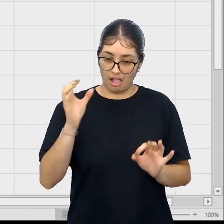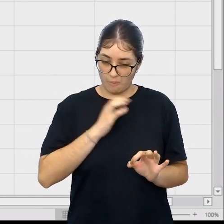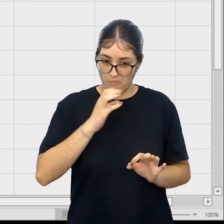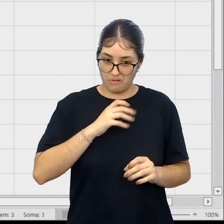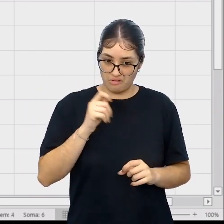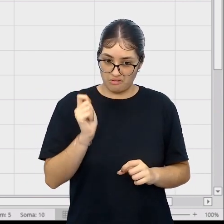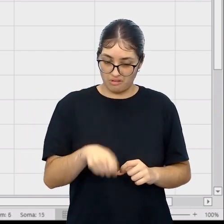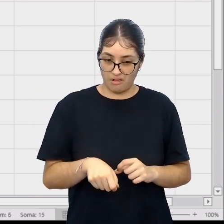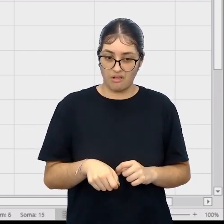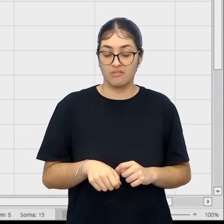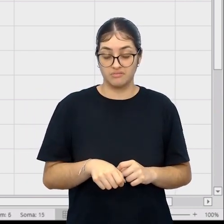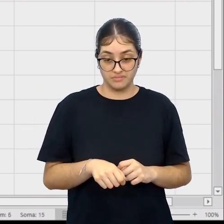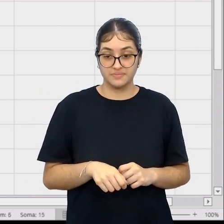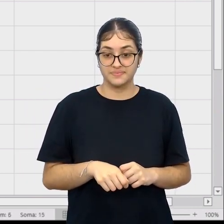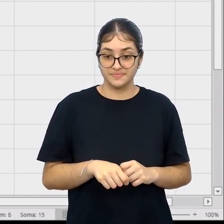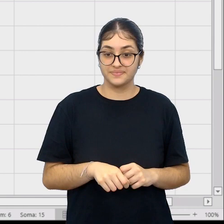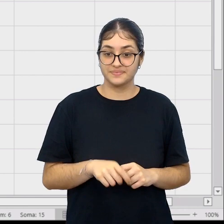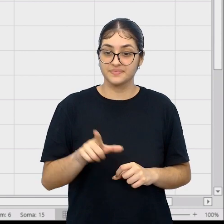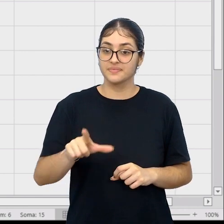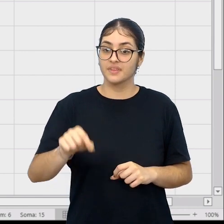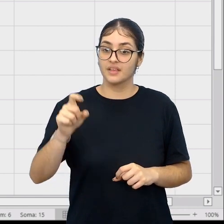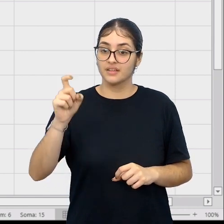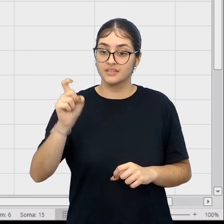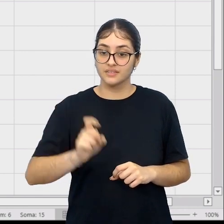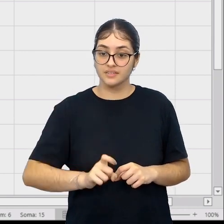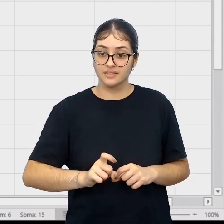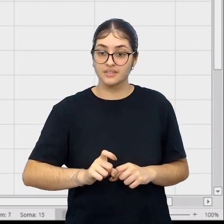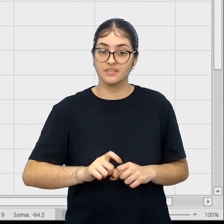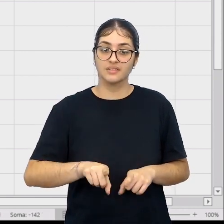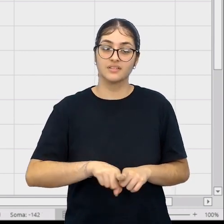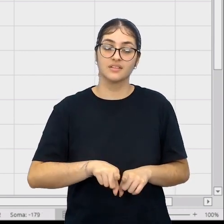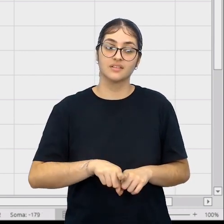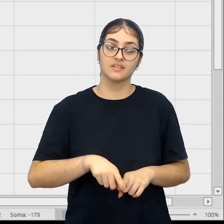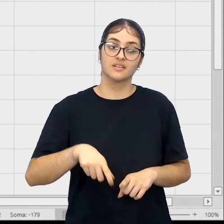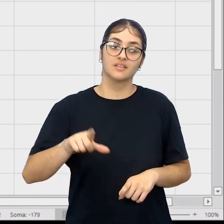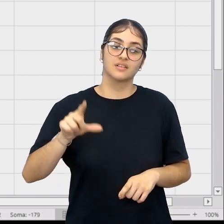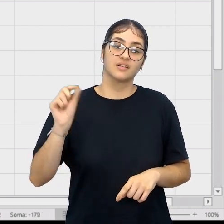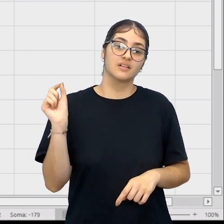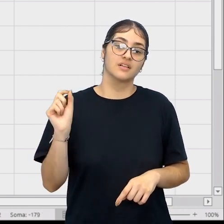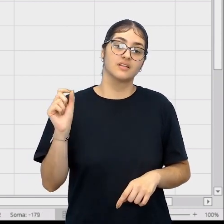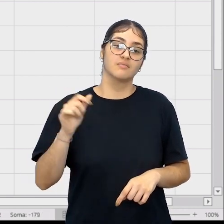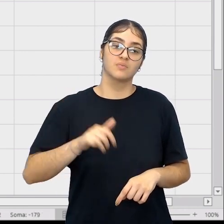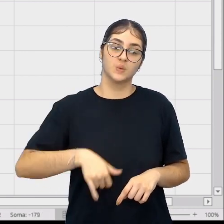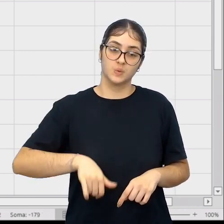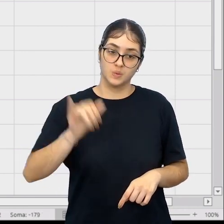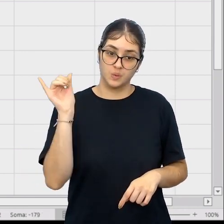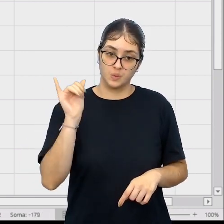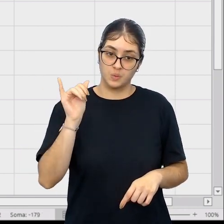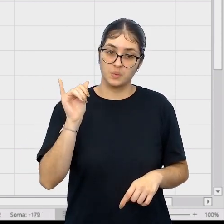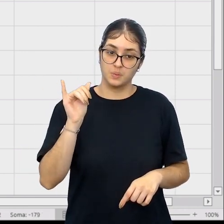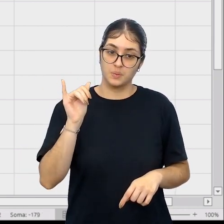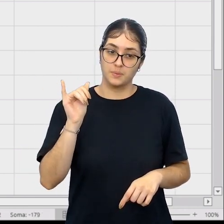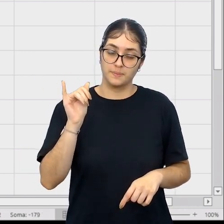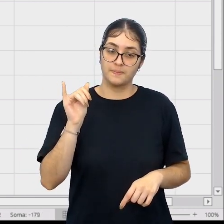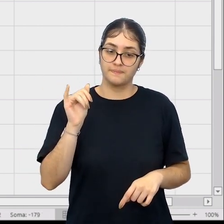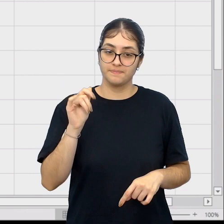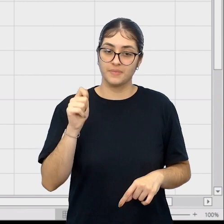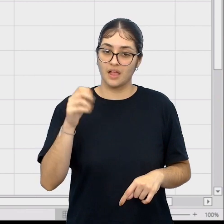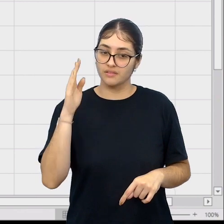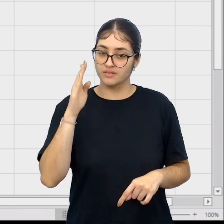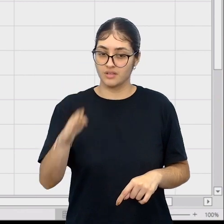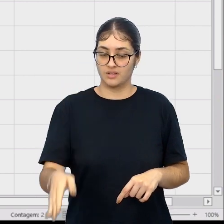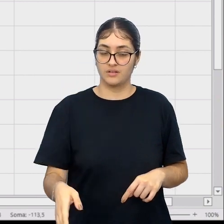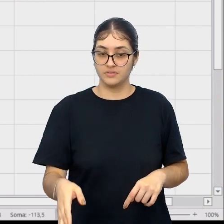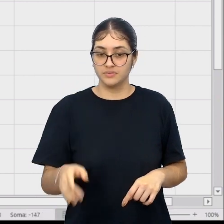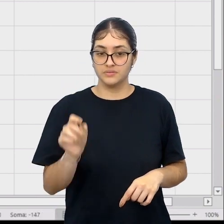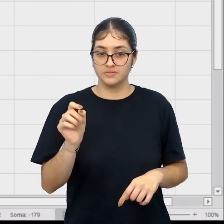Dá. Seleciono o X, seguro o Ctrl. Ctrl. Seleciono o Y, certo? Que nem precisava do Ctrl, podia ter feito direto, porque os dois